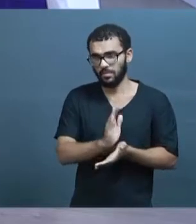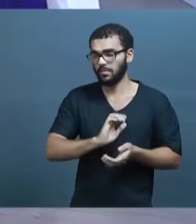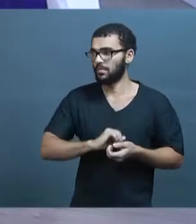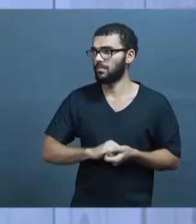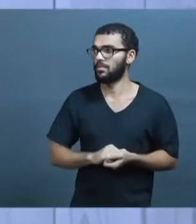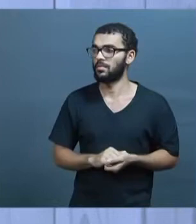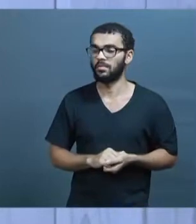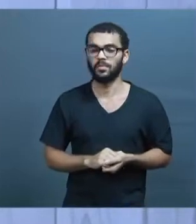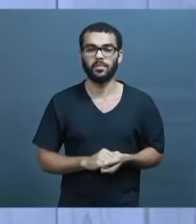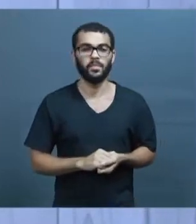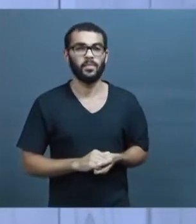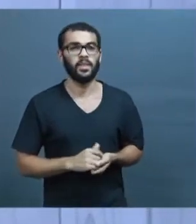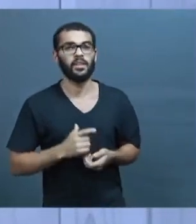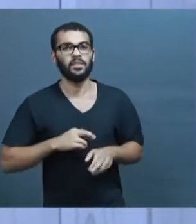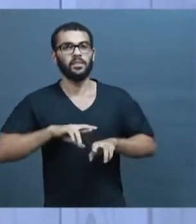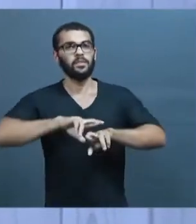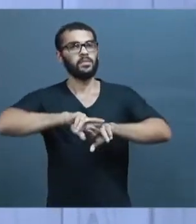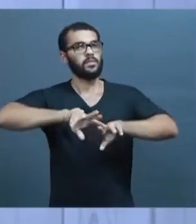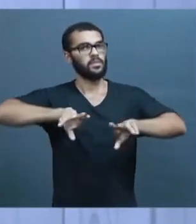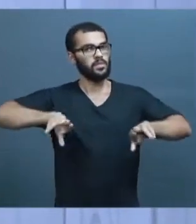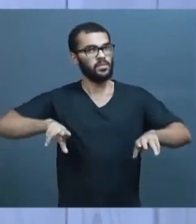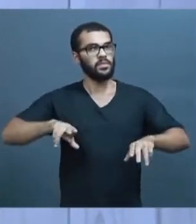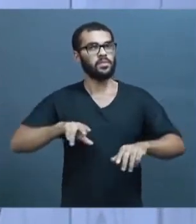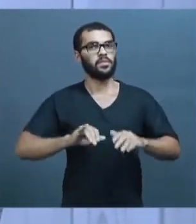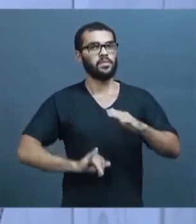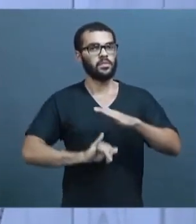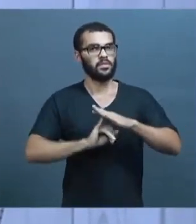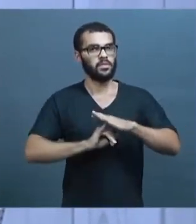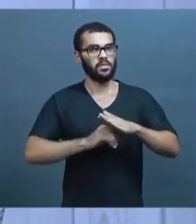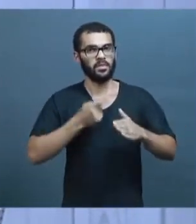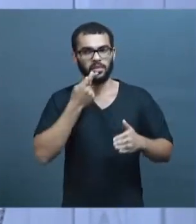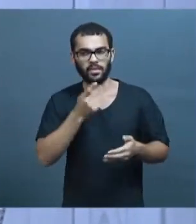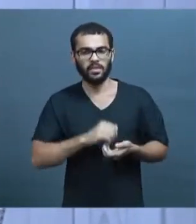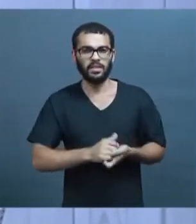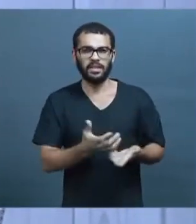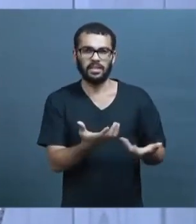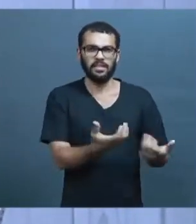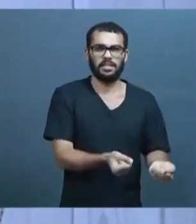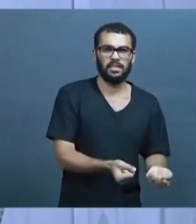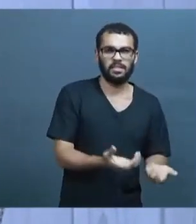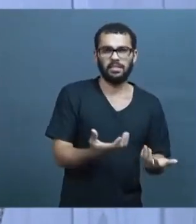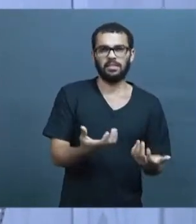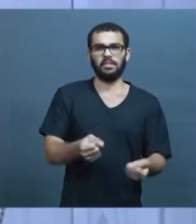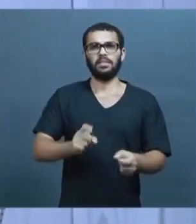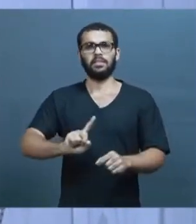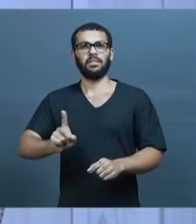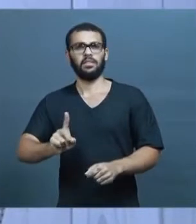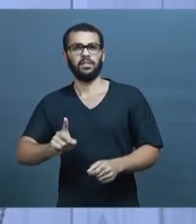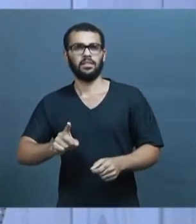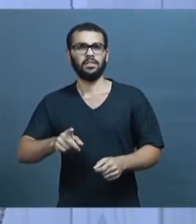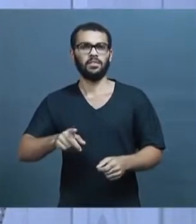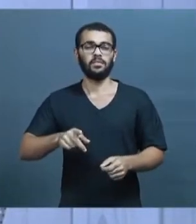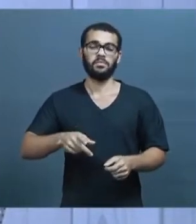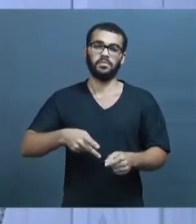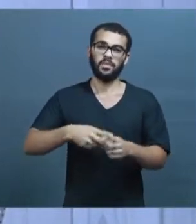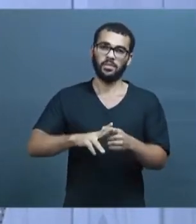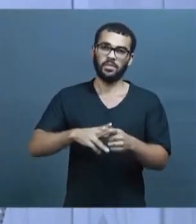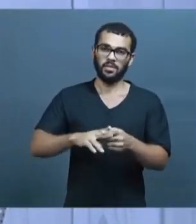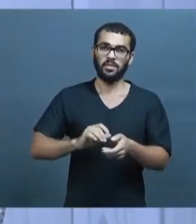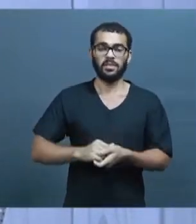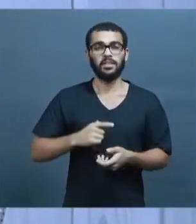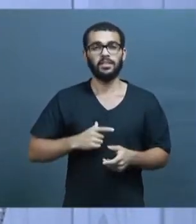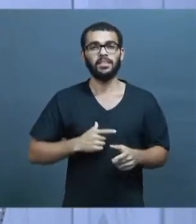E diversas instituições brasileiras se posicionam contra e a favor da reforma. Algumas fazem até vídeos para explicar de